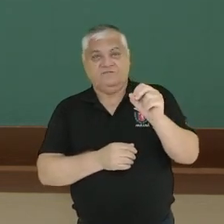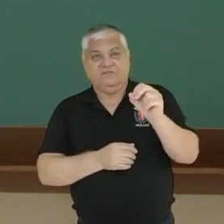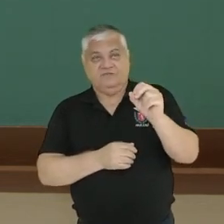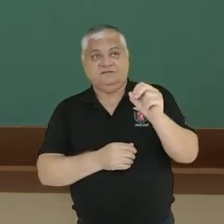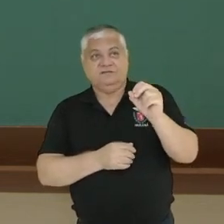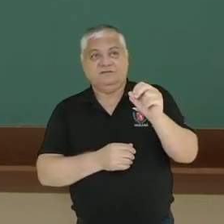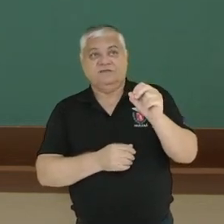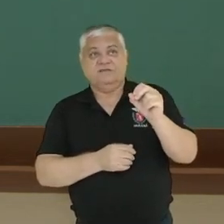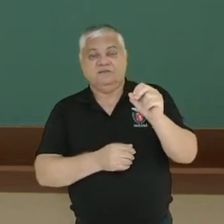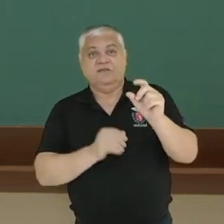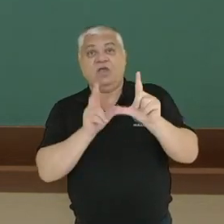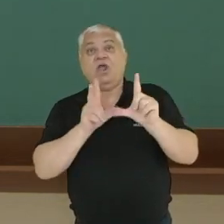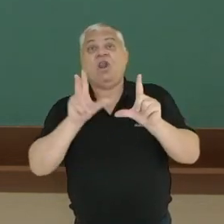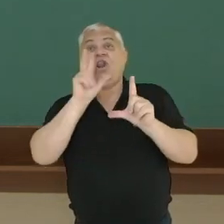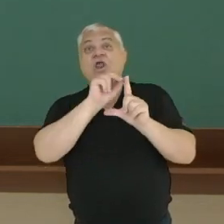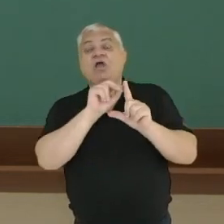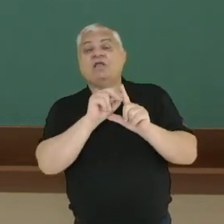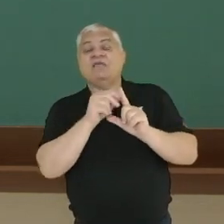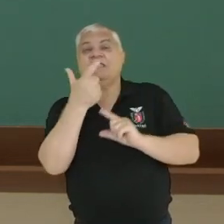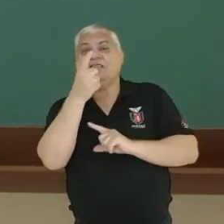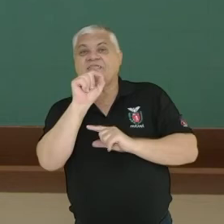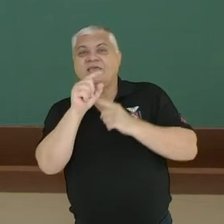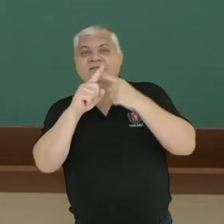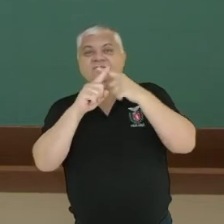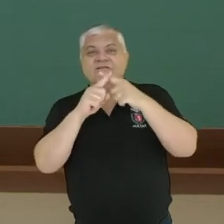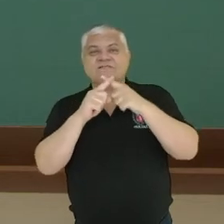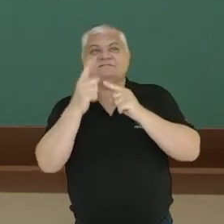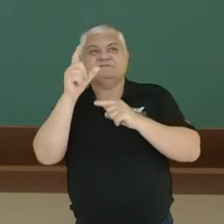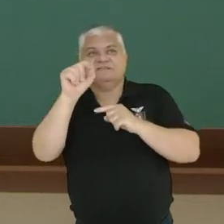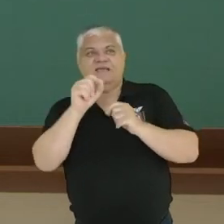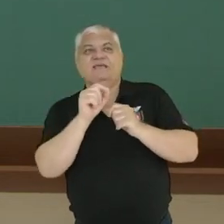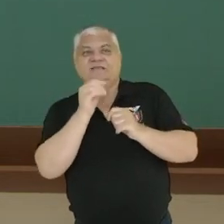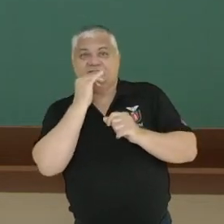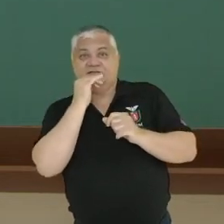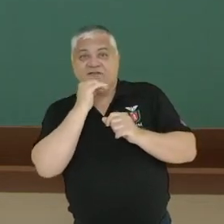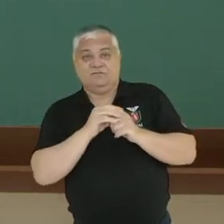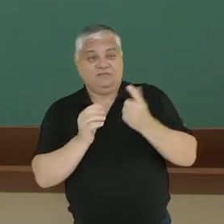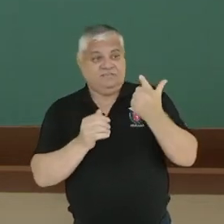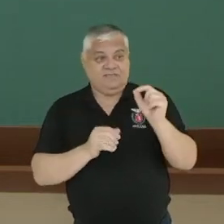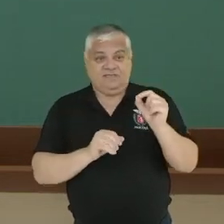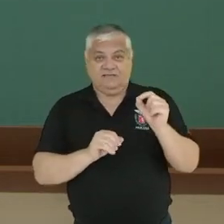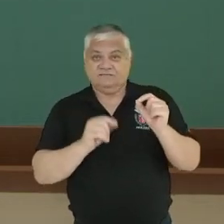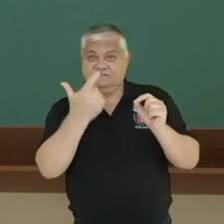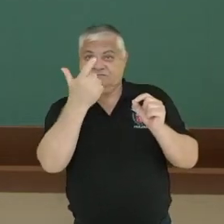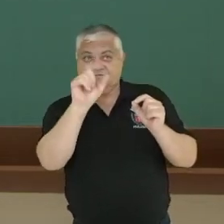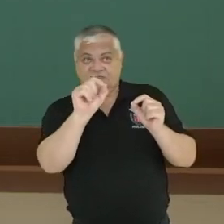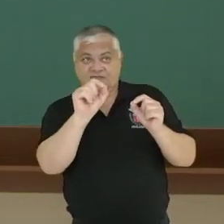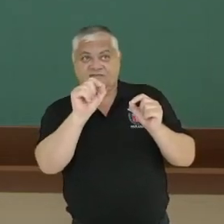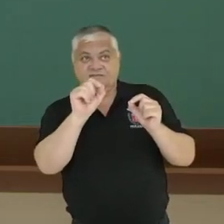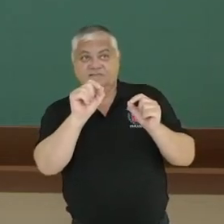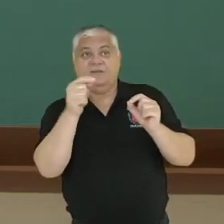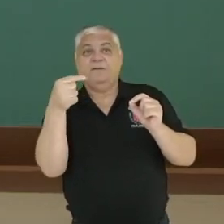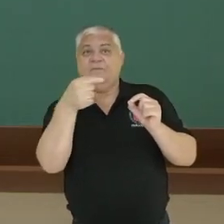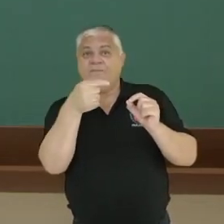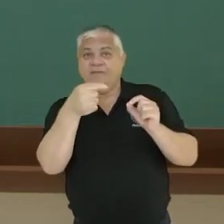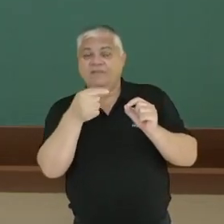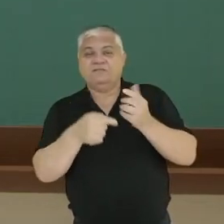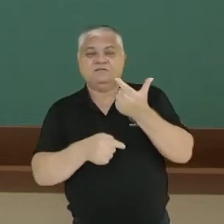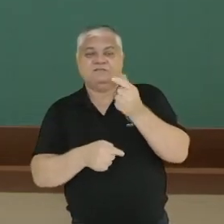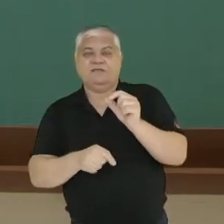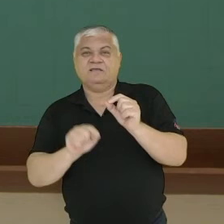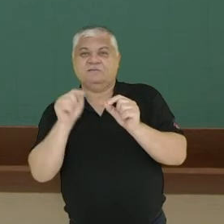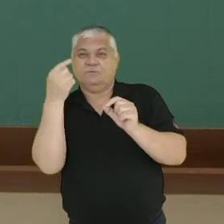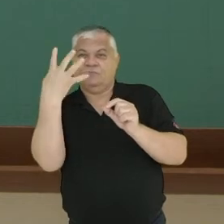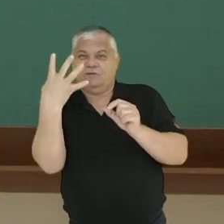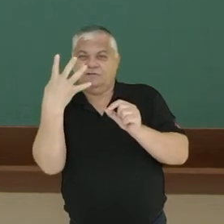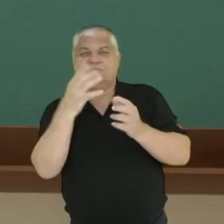tenho 20 que está multiplicando. Quociente, log de 10 na base 10 menos log de 4 na